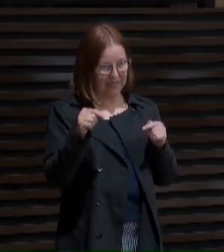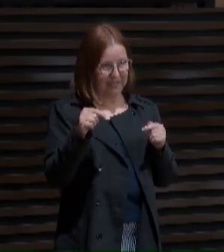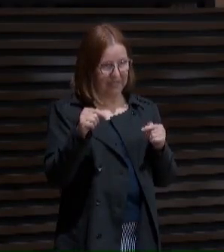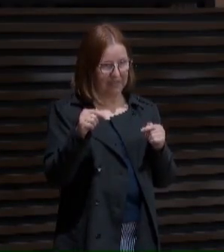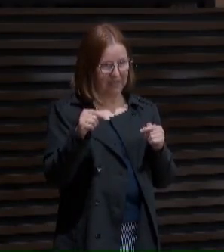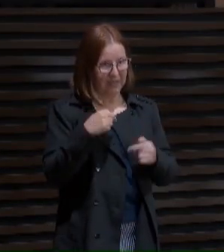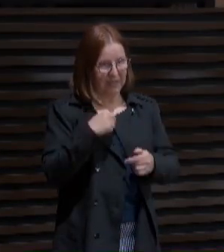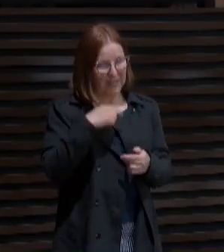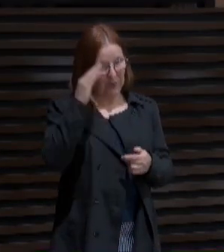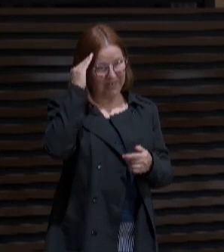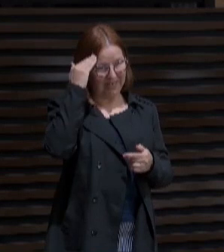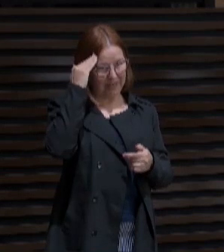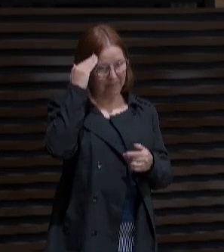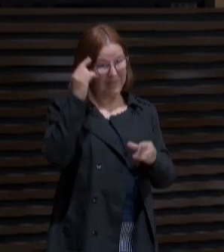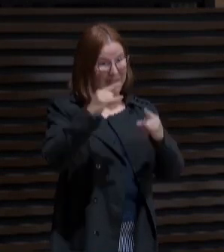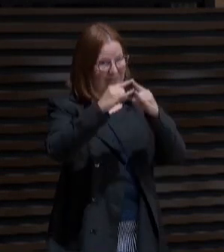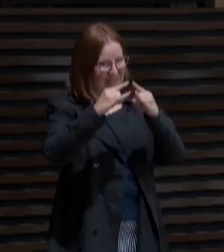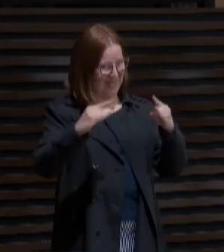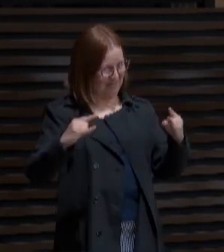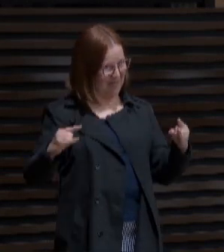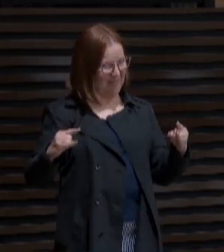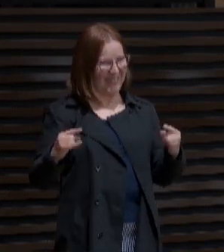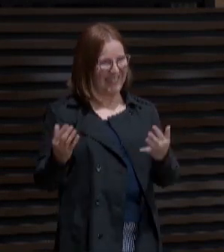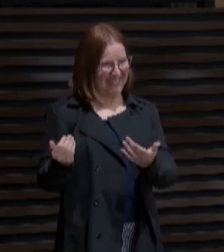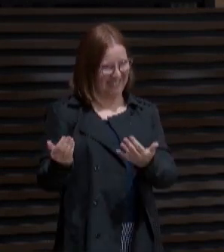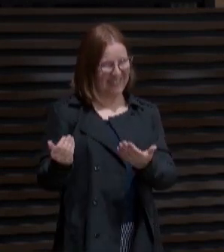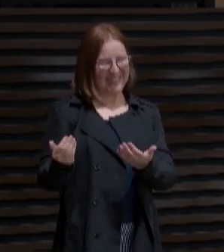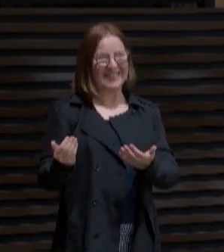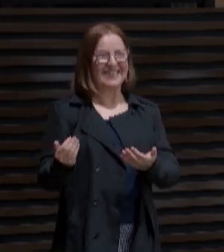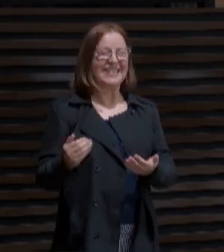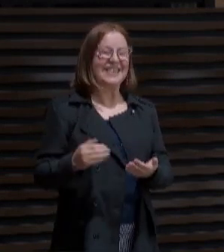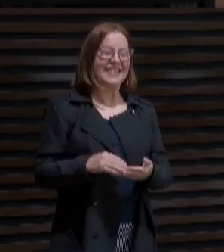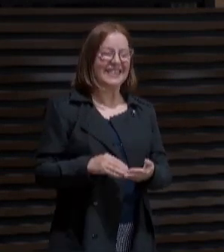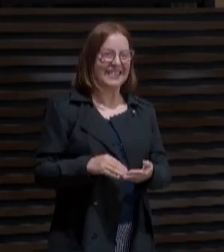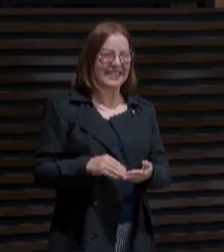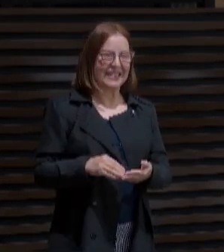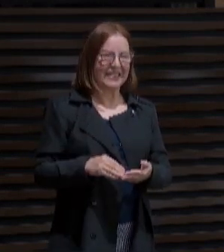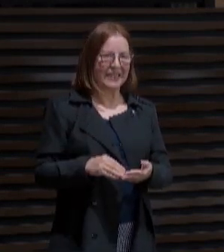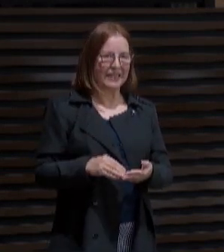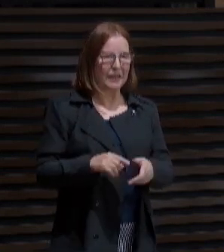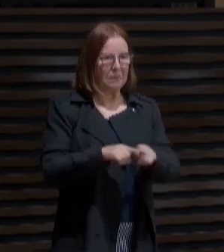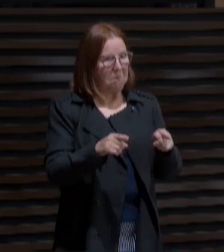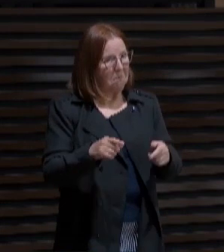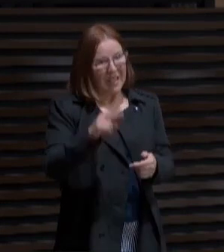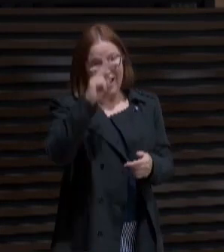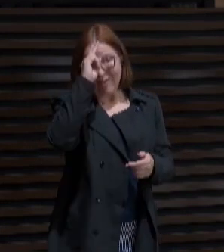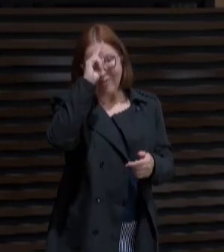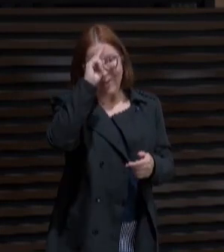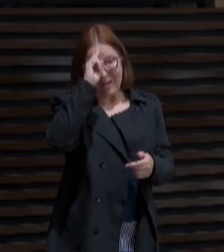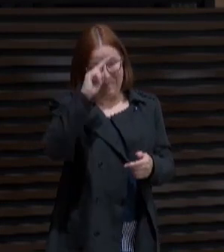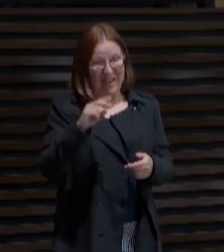de semana o acampamento de adolescentes, mas eu não me lembrava bem do tema.